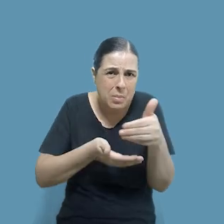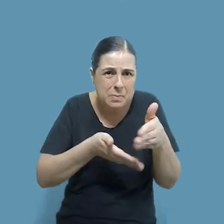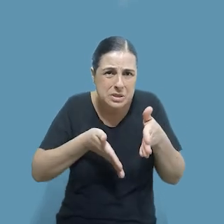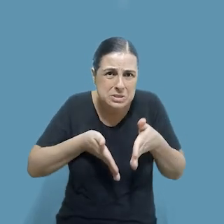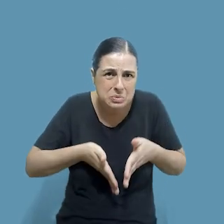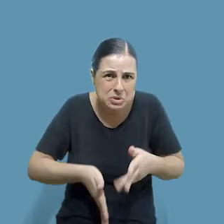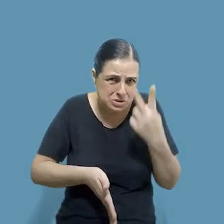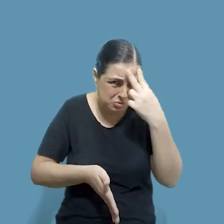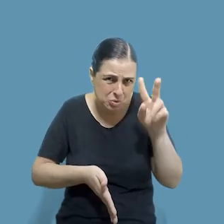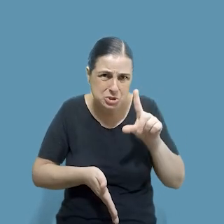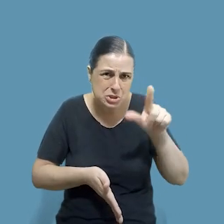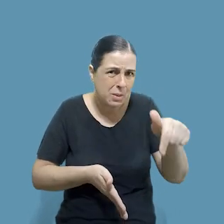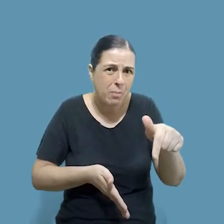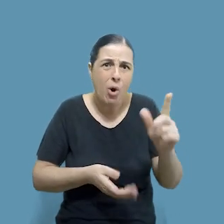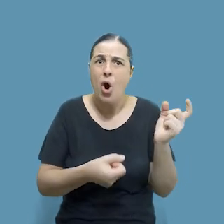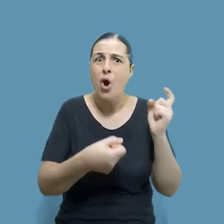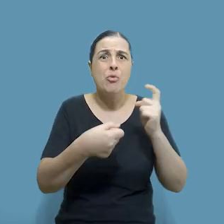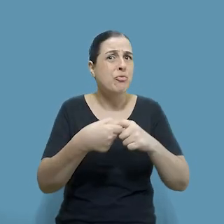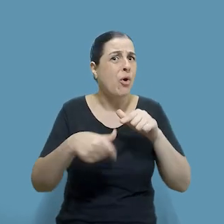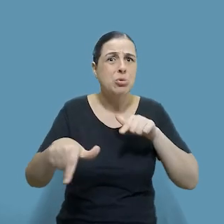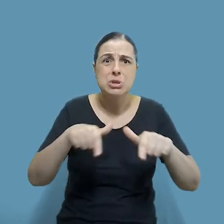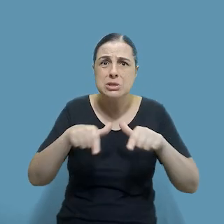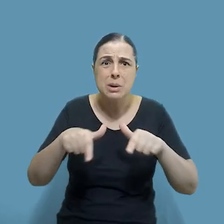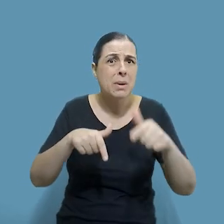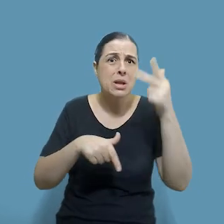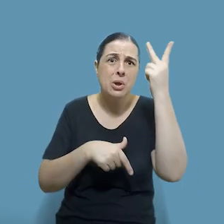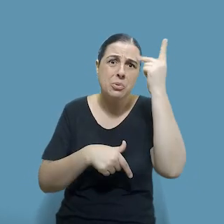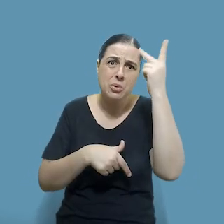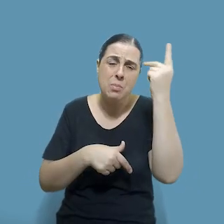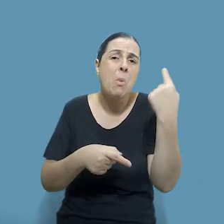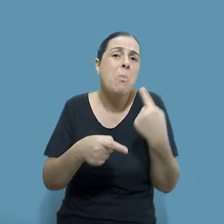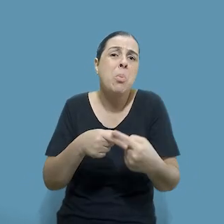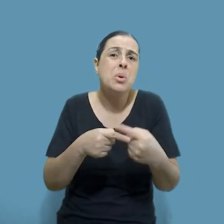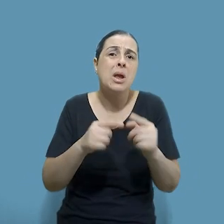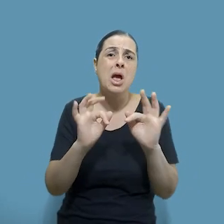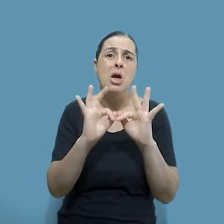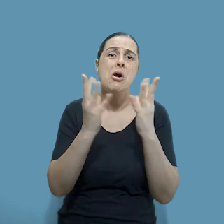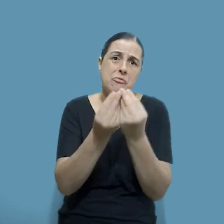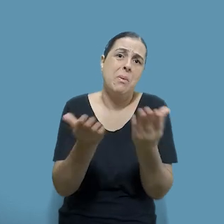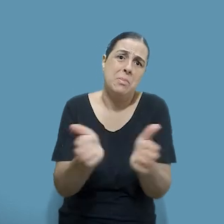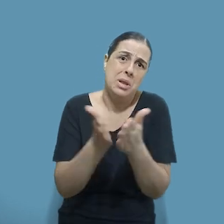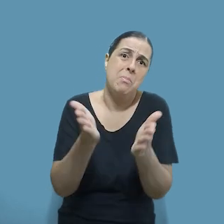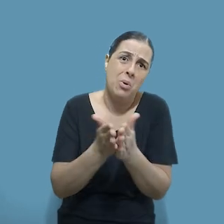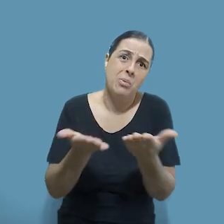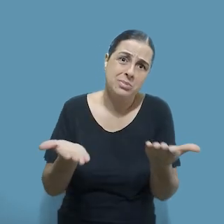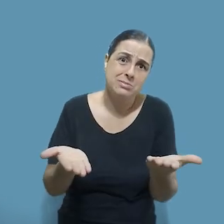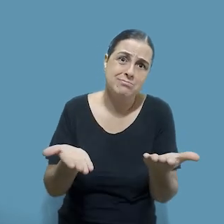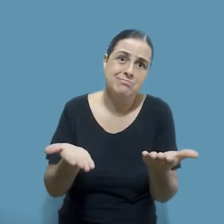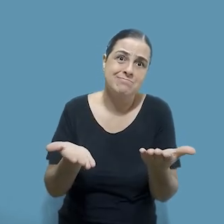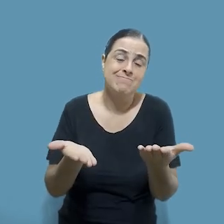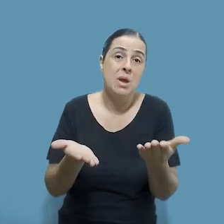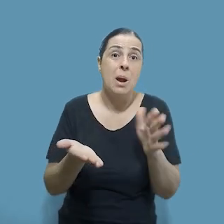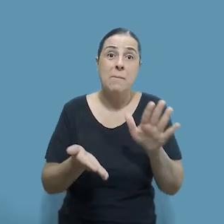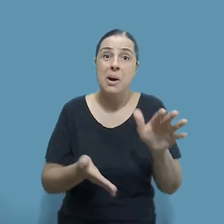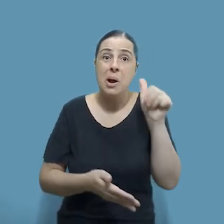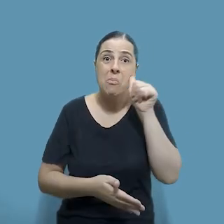se tivesse, porque famílias pobres, né? Mas elas ficavam com aquela